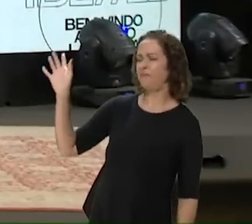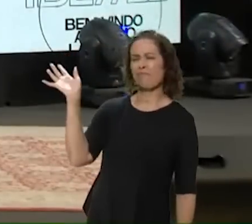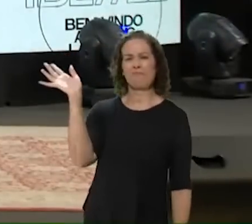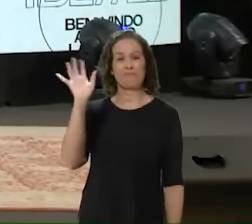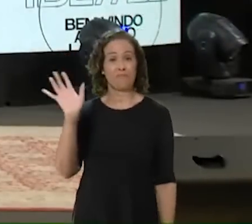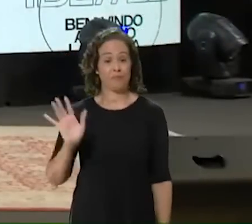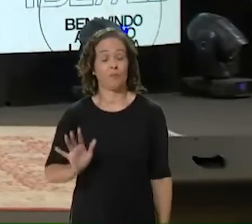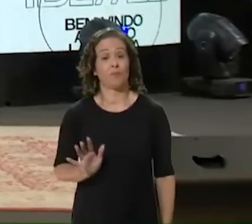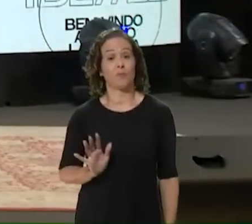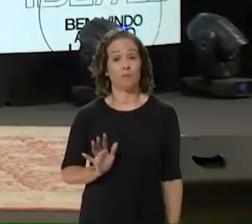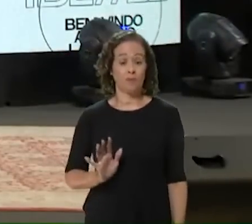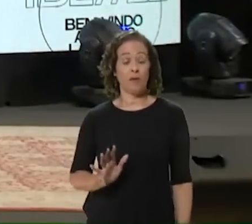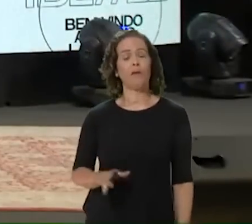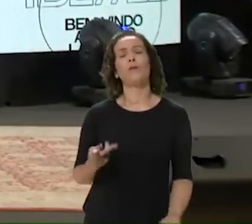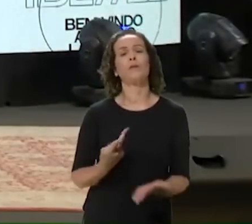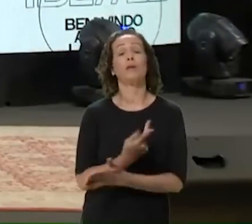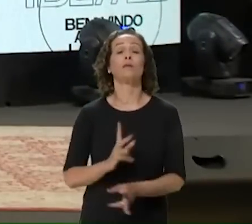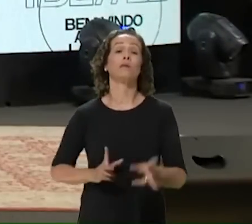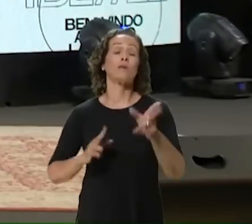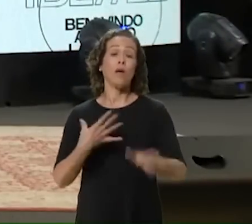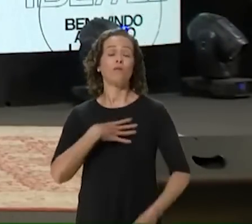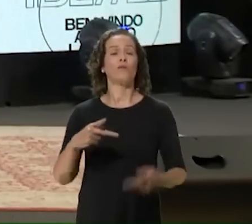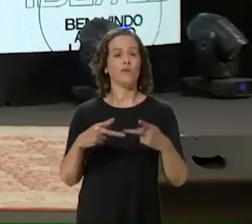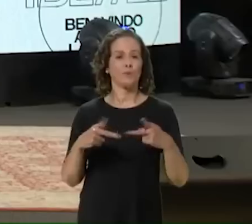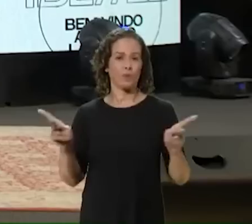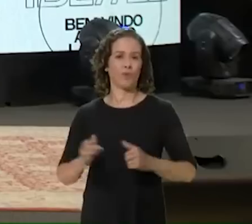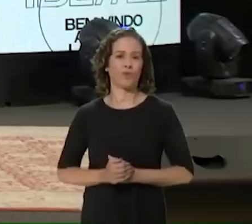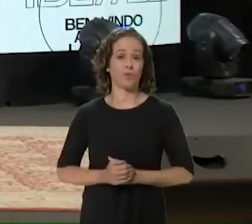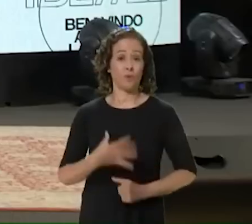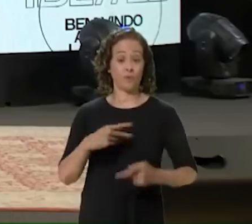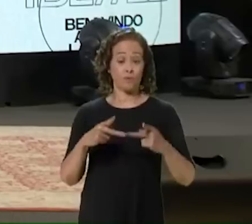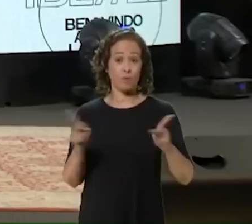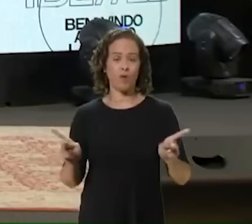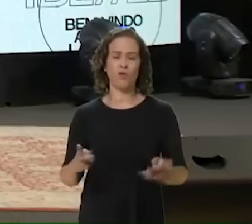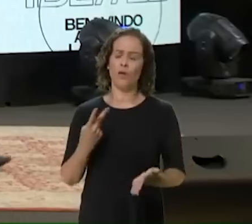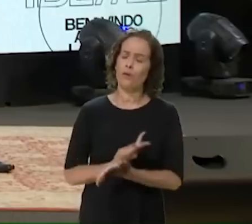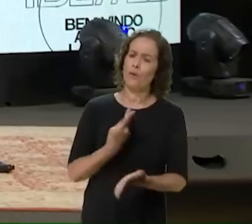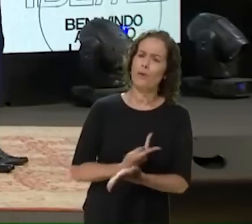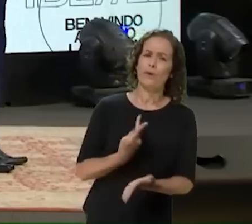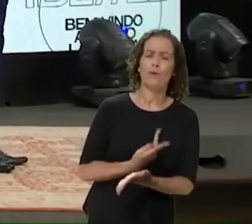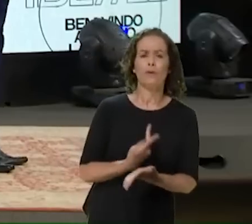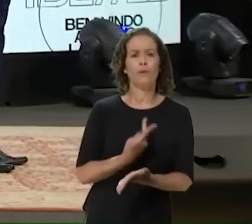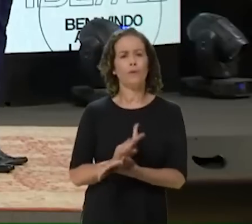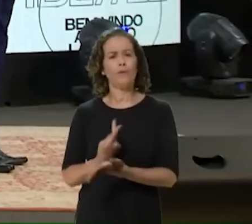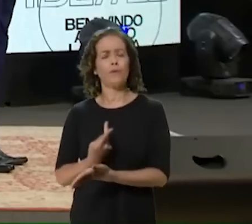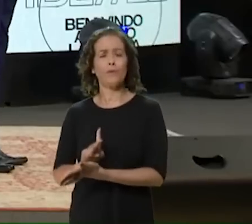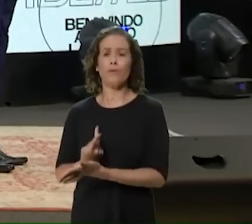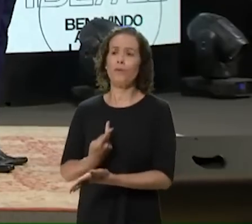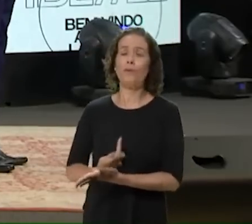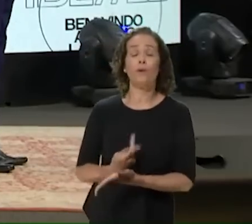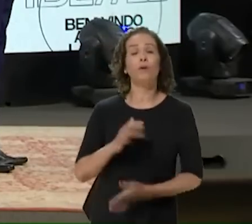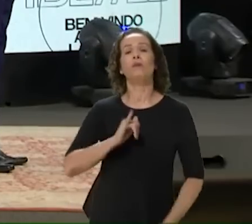filho pródigo. Filho pródigo, ele pecou tanto, ele errou tanto, que quando ele voltou para casa, ele falou assim: pai, eu não vou ser mais seu filho não,